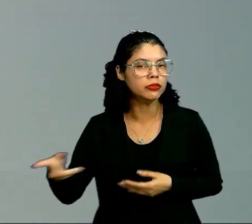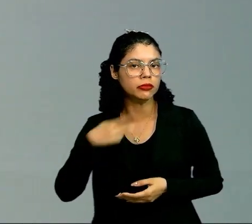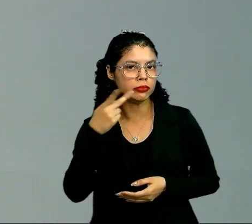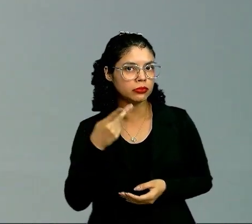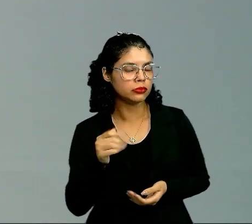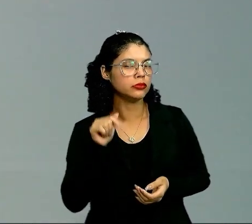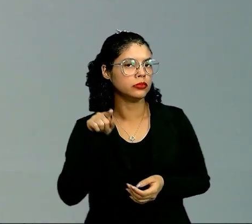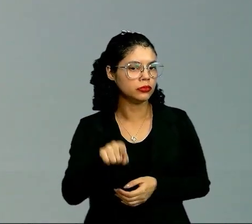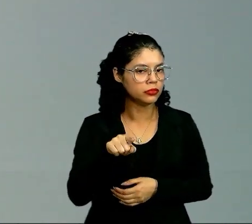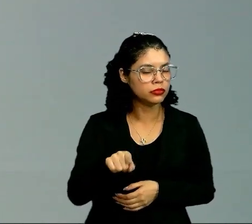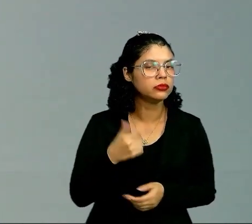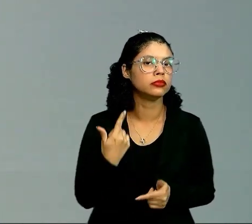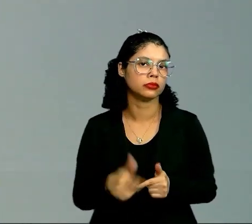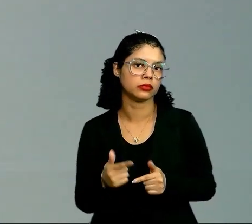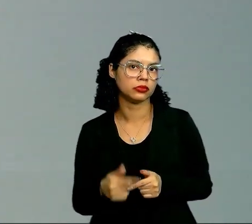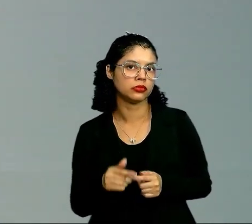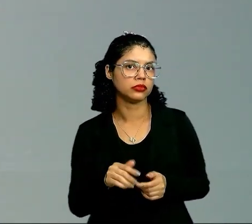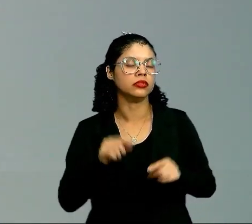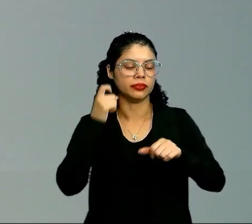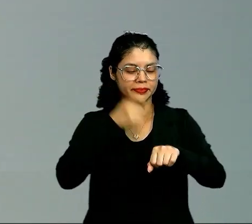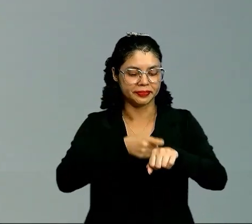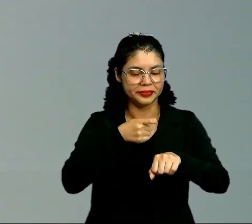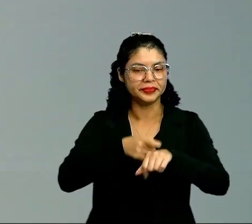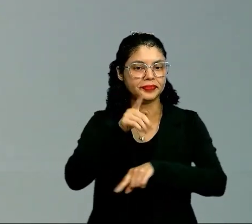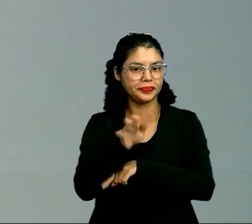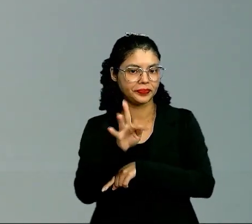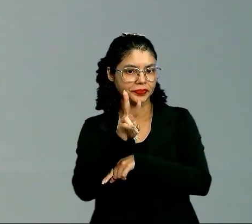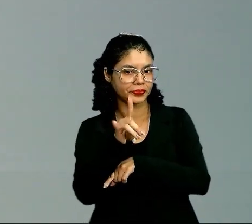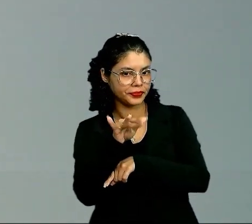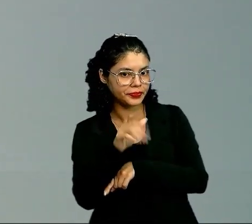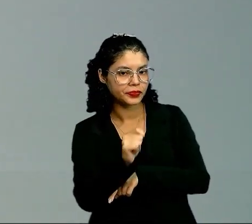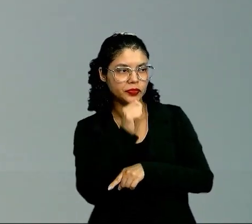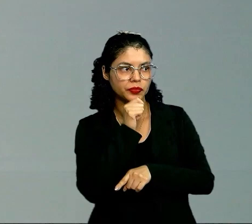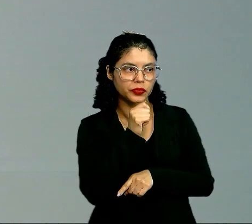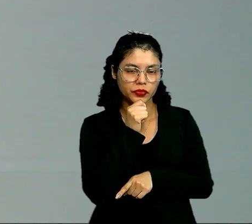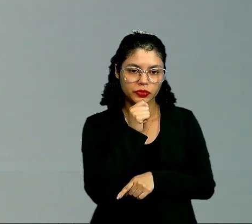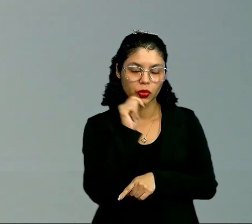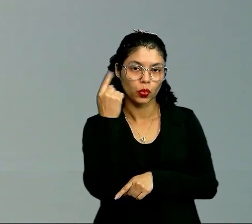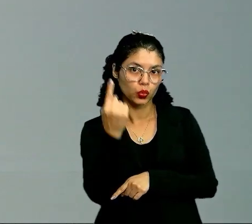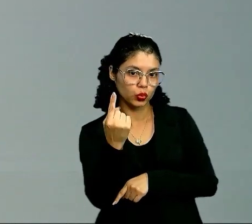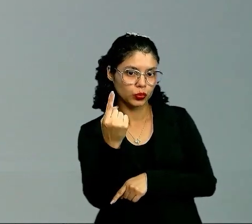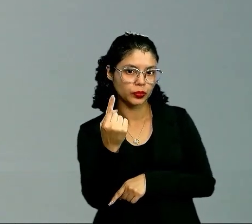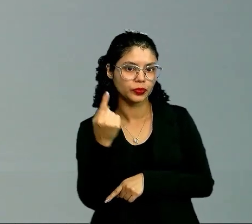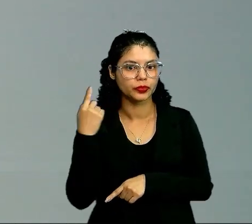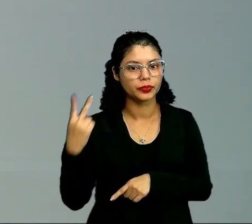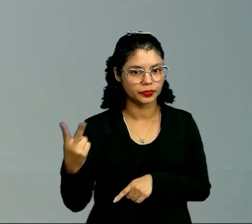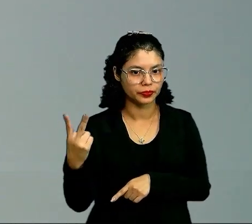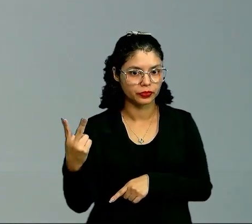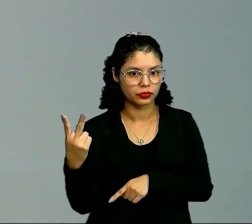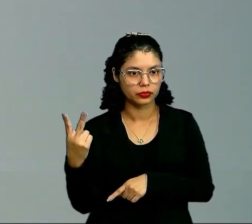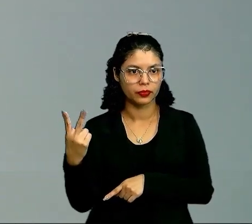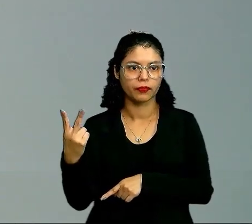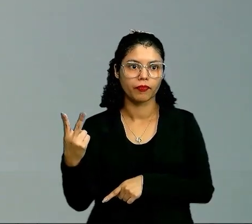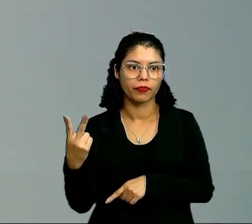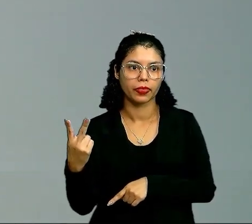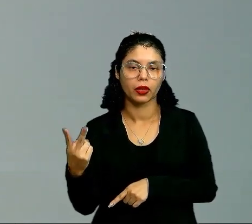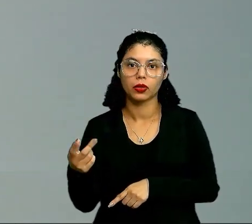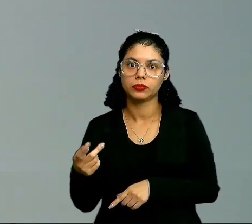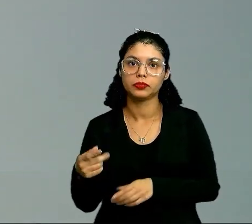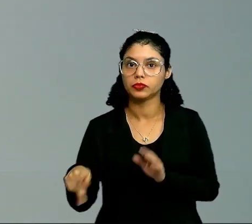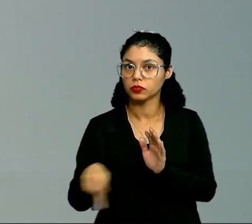fala nessa situação dos sólidos geométricos, nós observamos que o sólido 1 e o sólido 2,